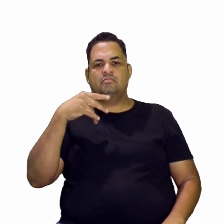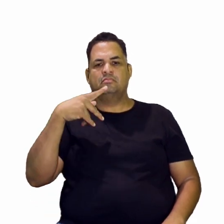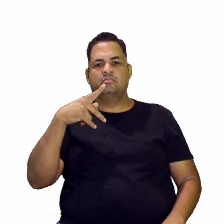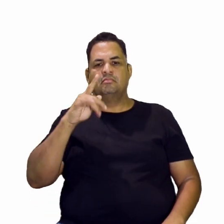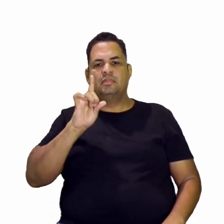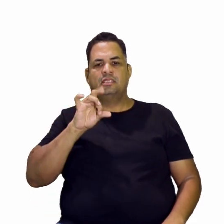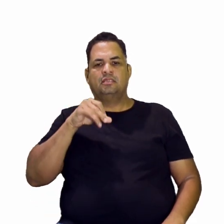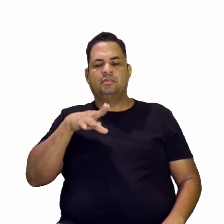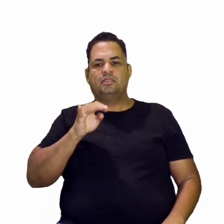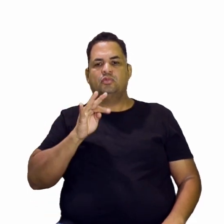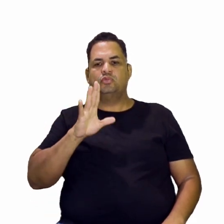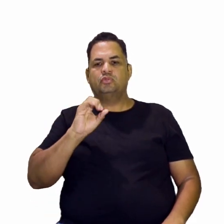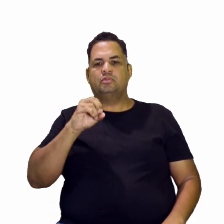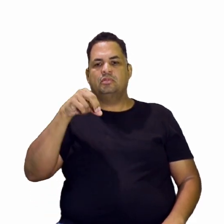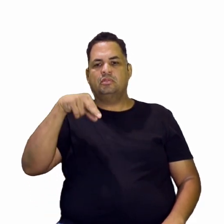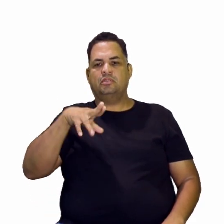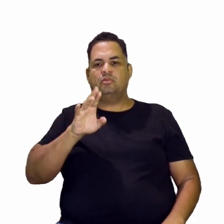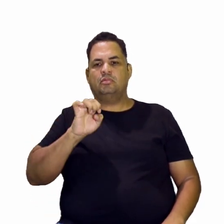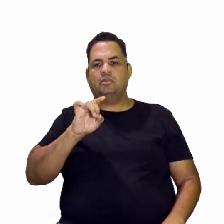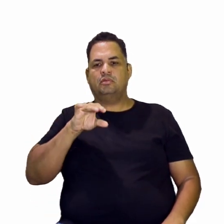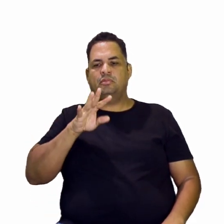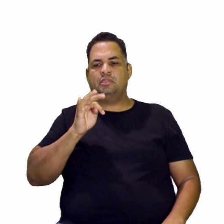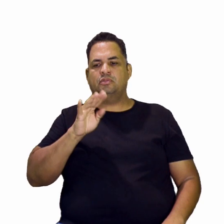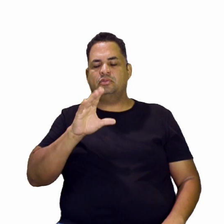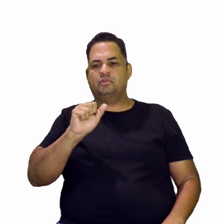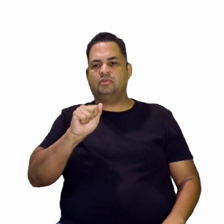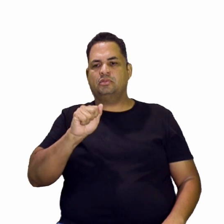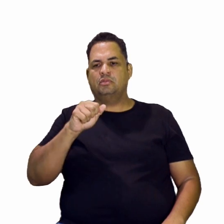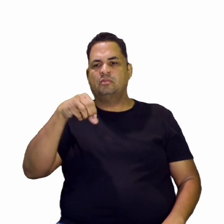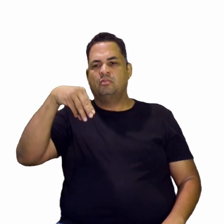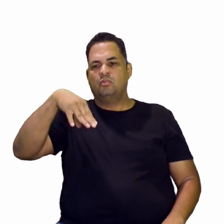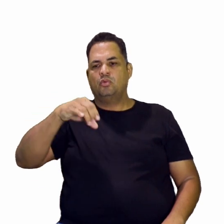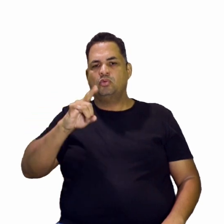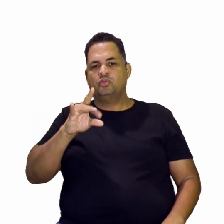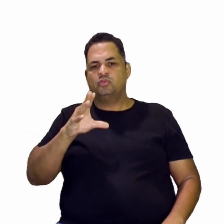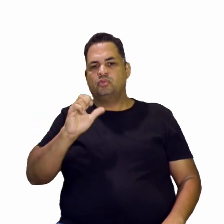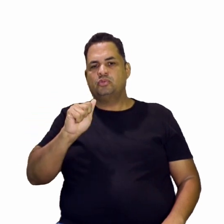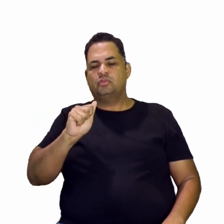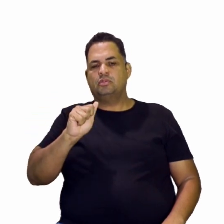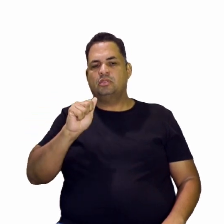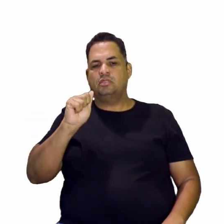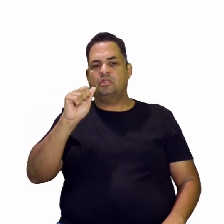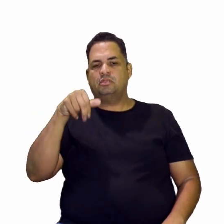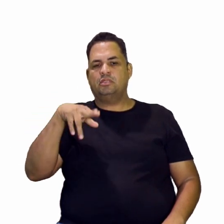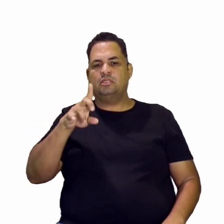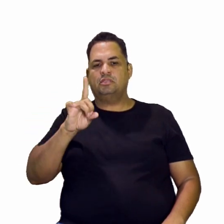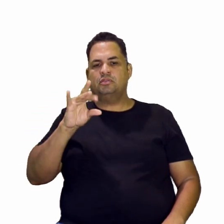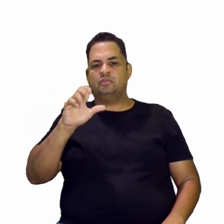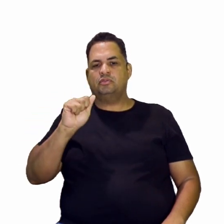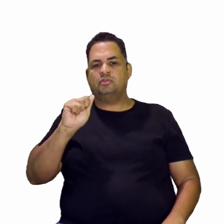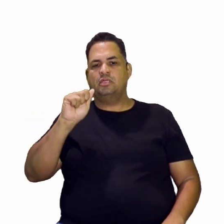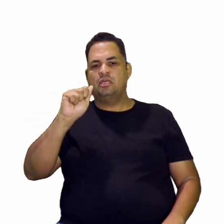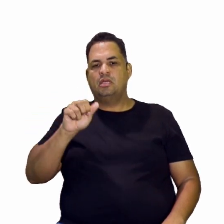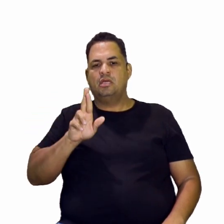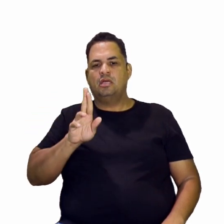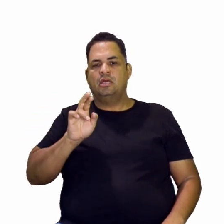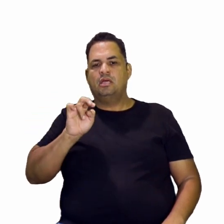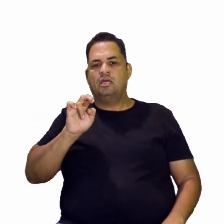quinidários, plateumintos, nemateumintos, moluscos,